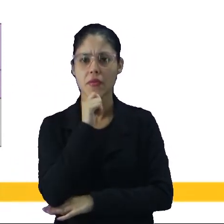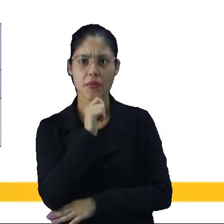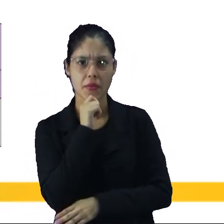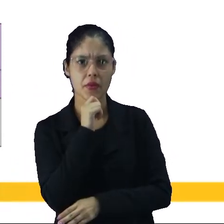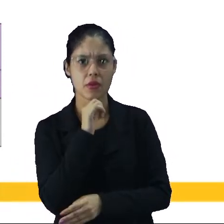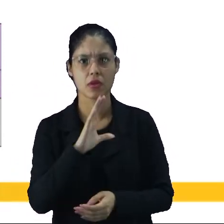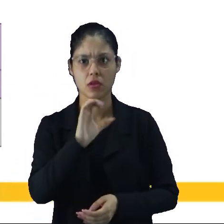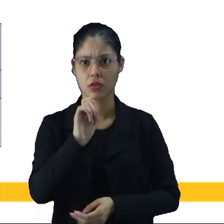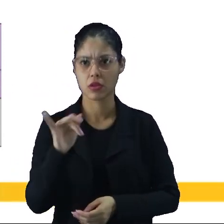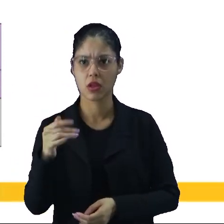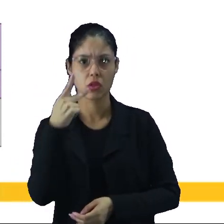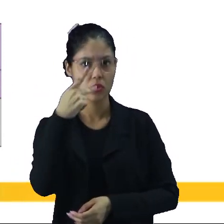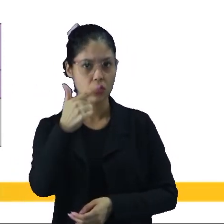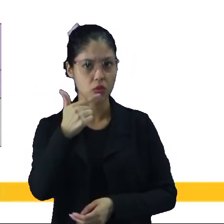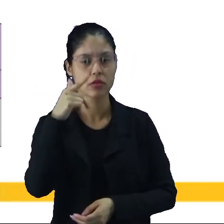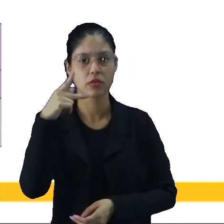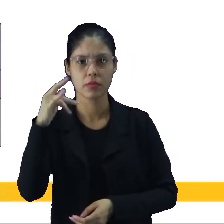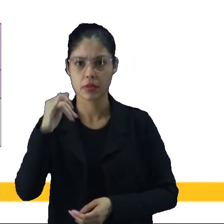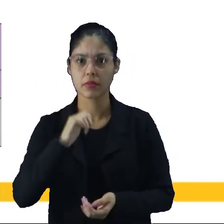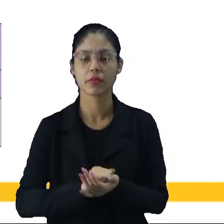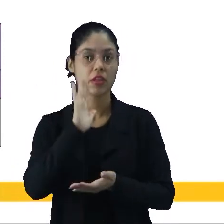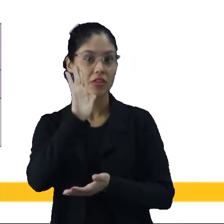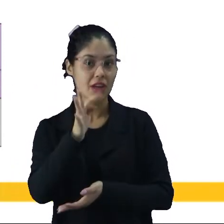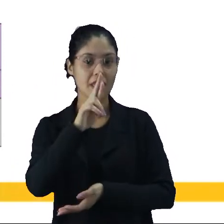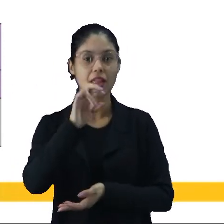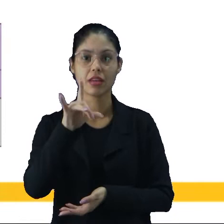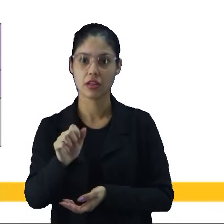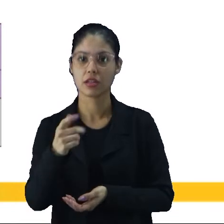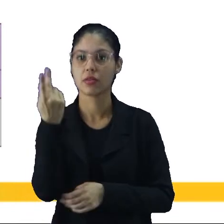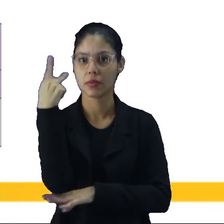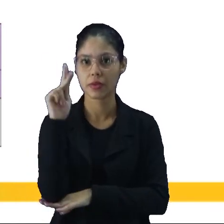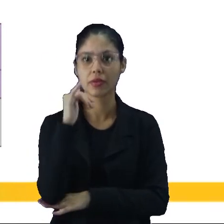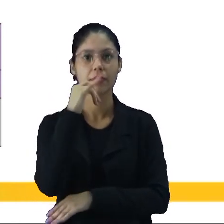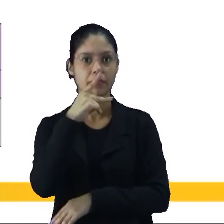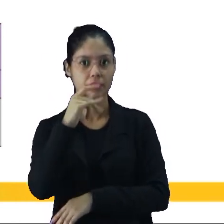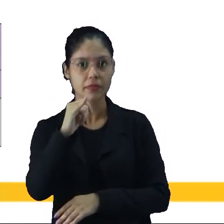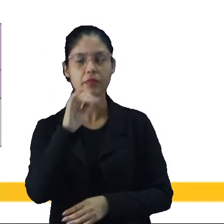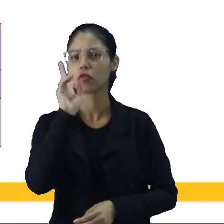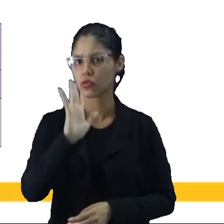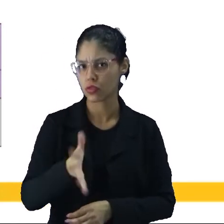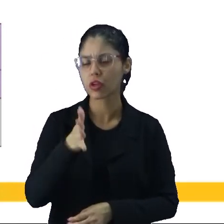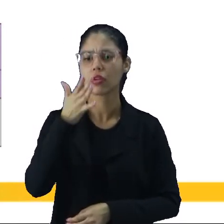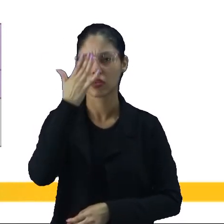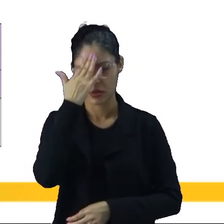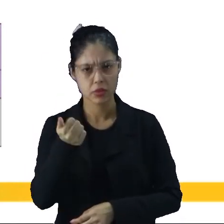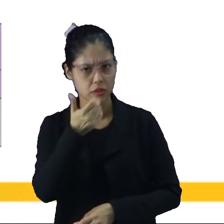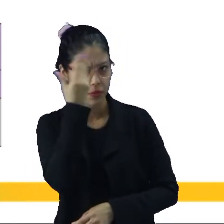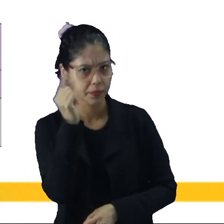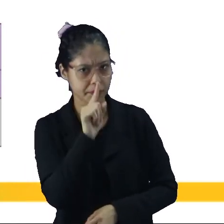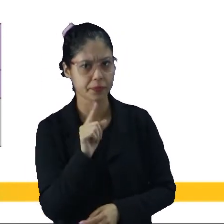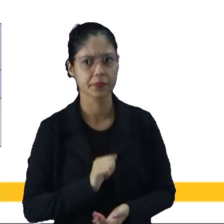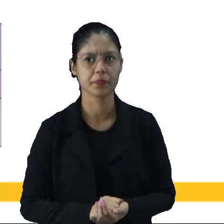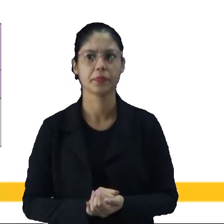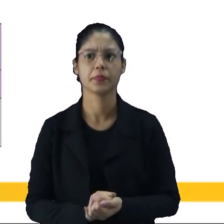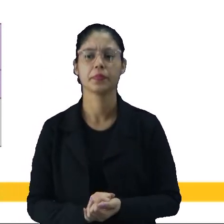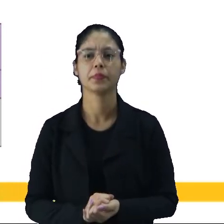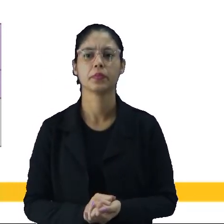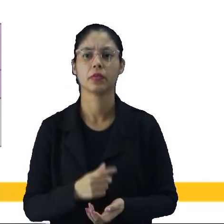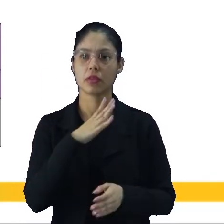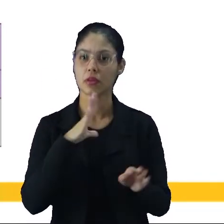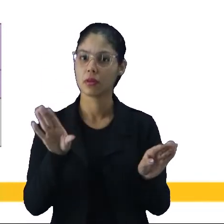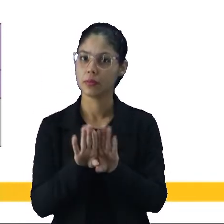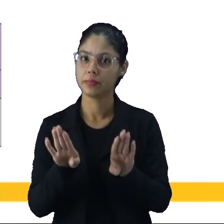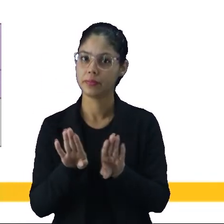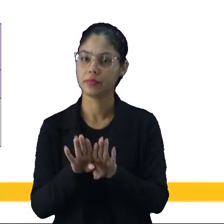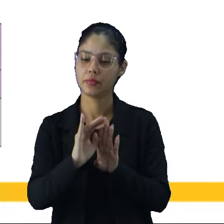seno e cosseno é 2π. Na tangente, o período é π, tá? É só para você não esquecer. Paridade, ela também é